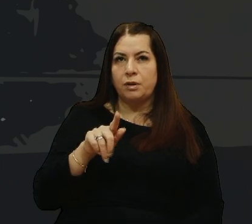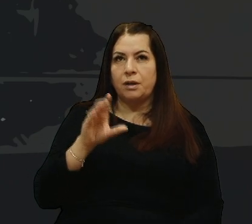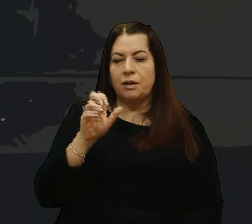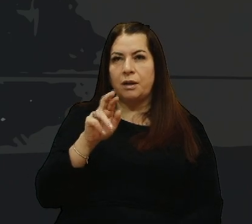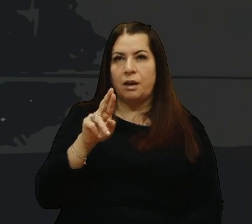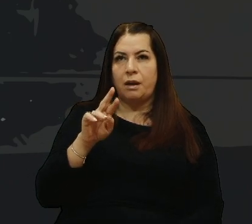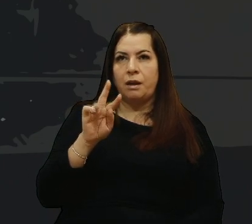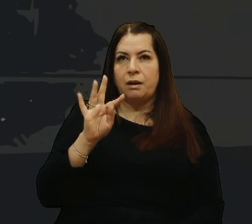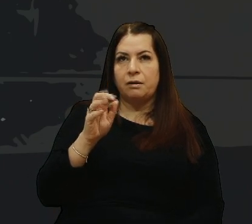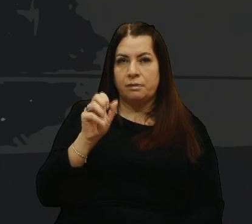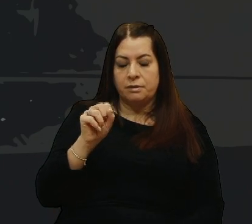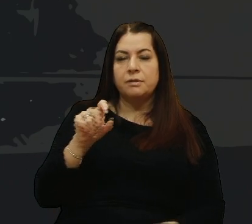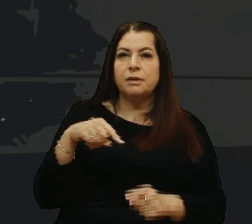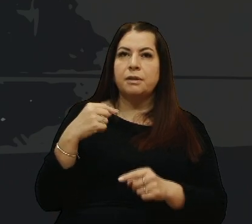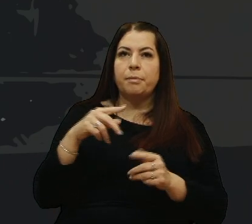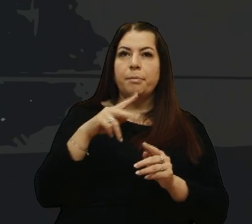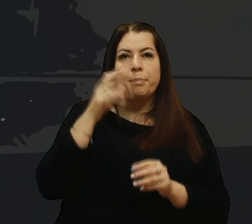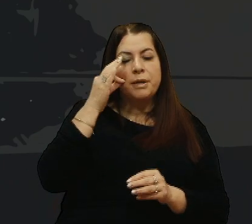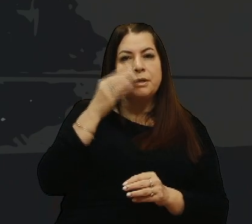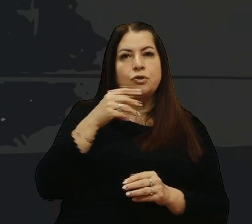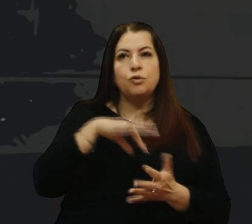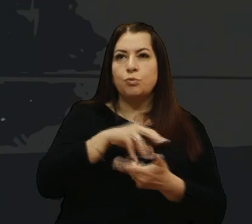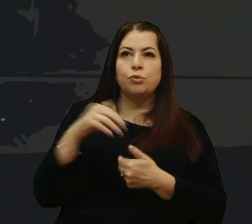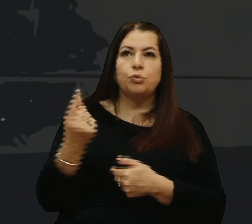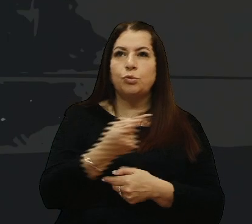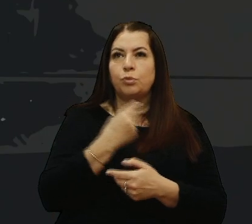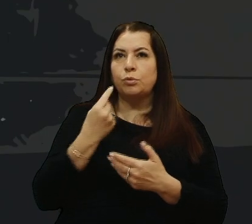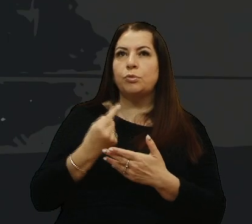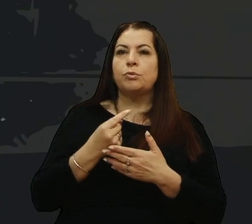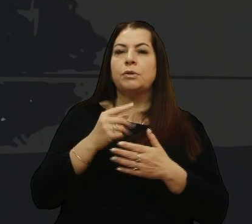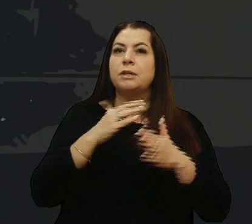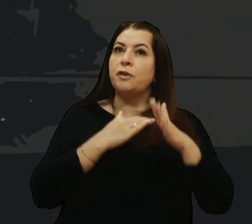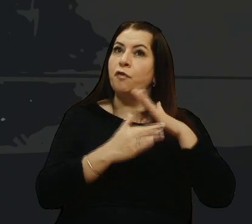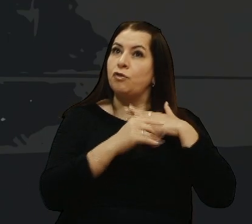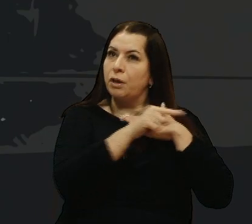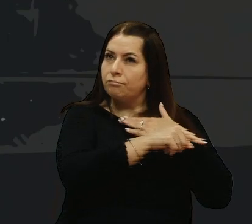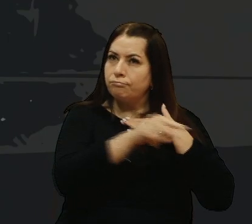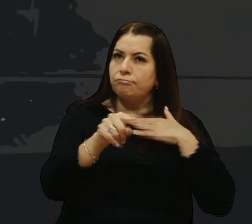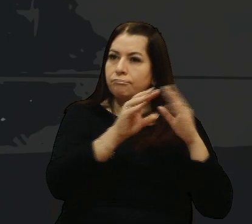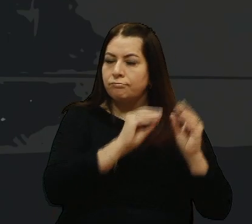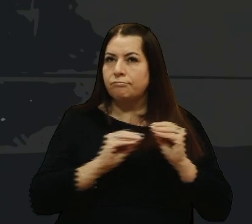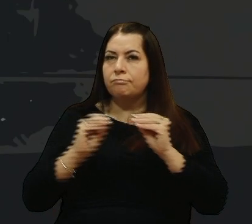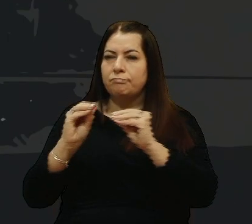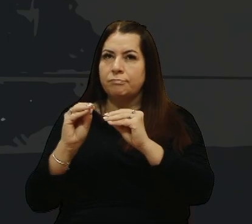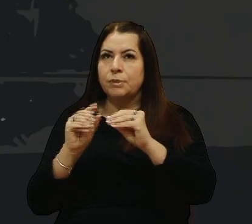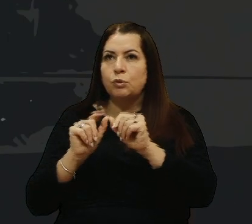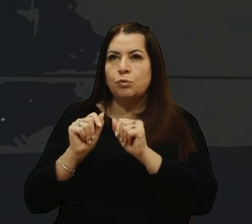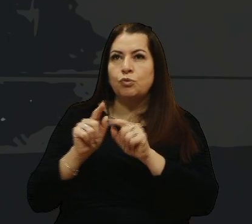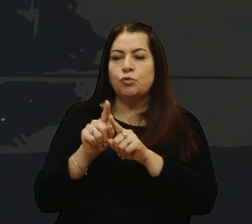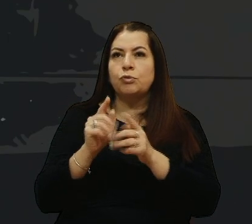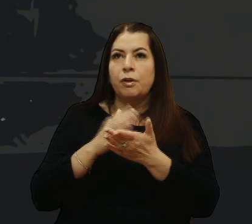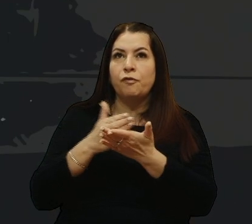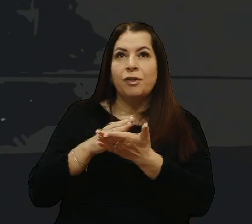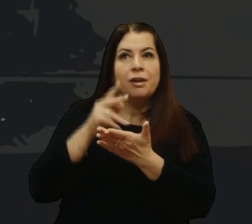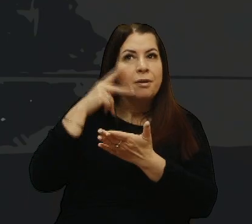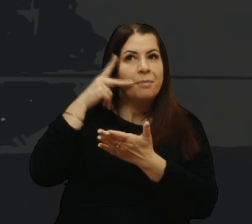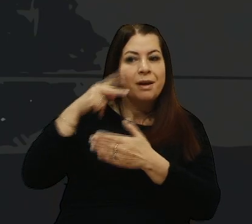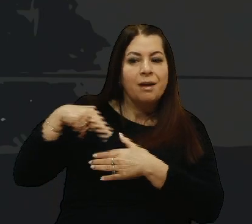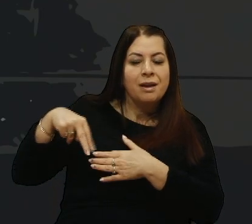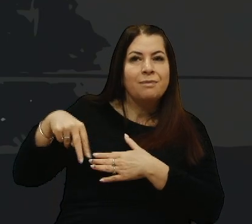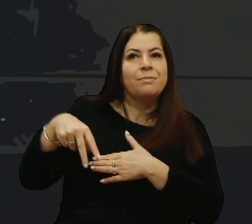Igreja Católica presente no mundo todo, e esses refugiados, naquele momento, cruzavam a fronteira para a Polônia a pé,